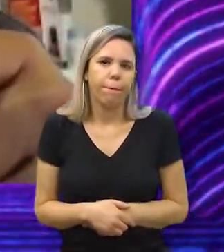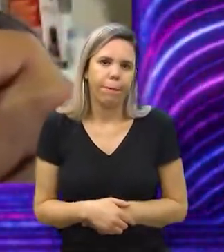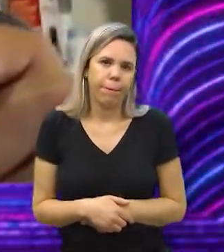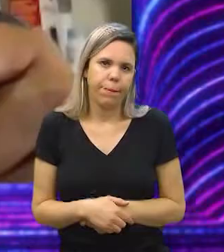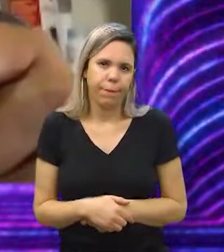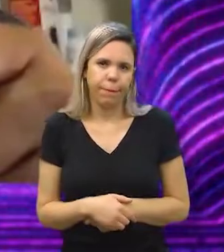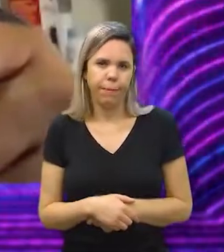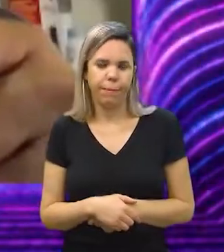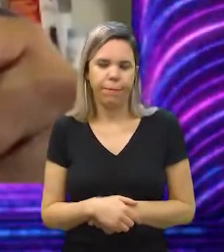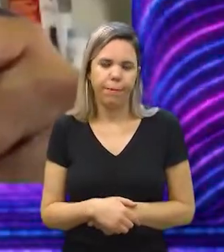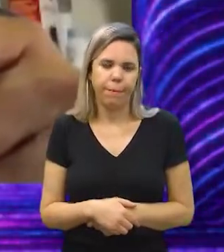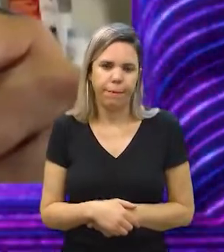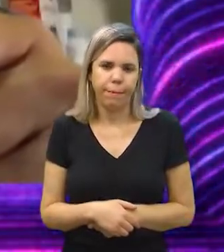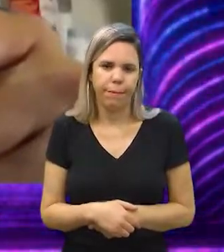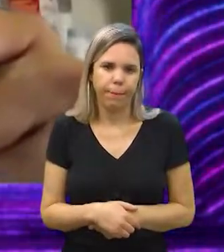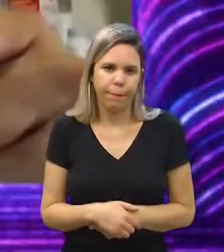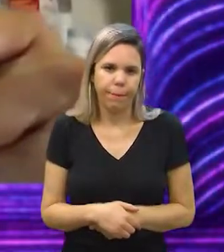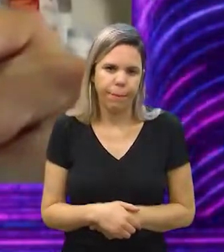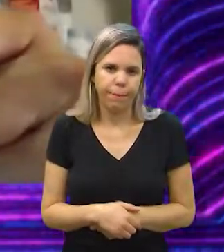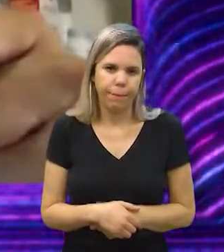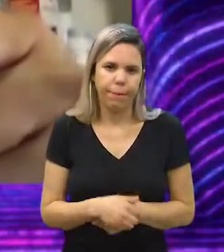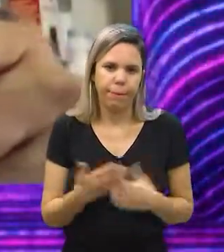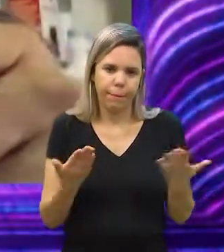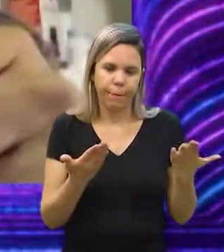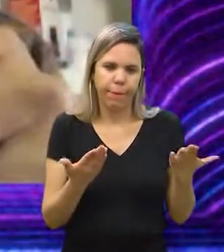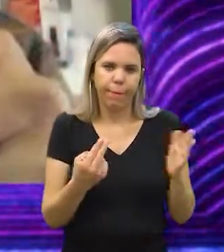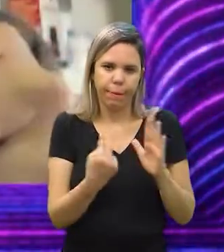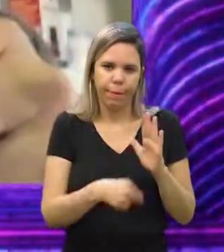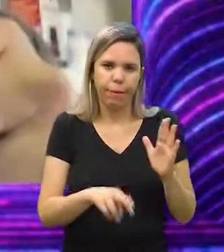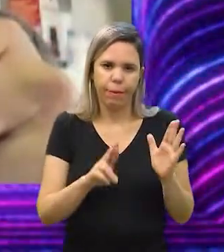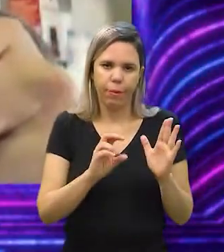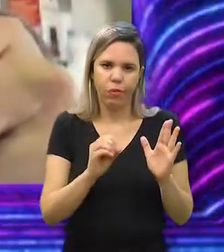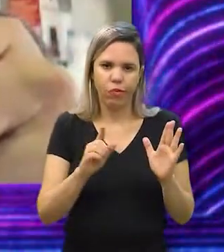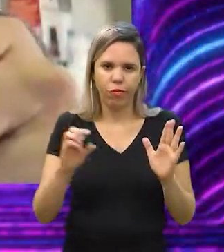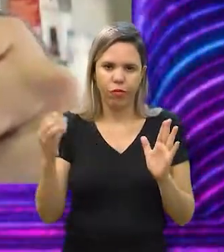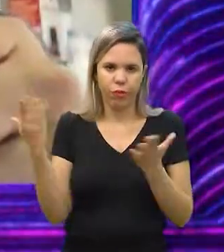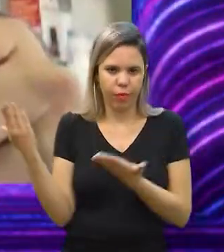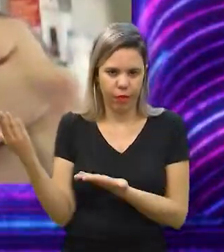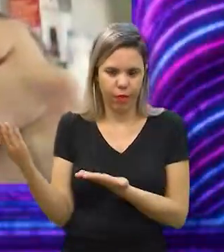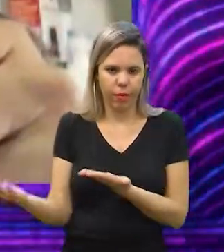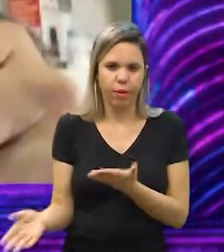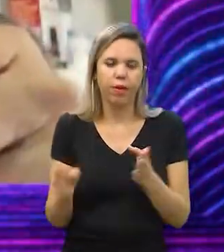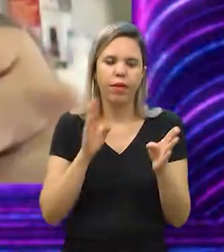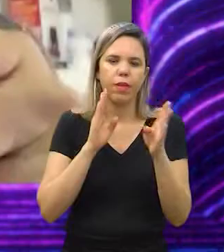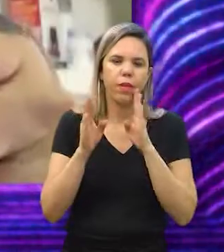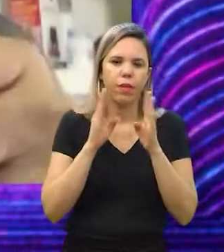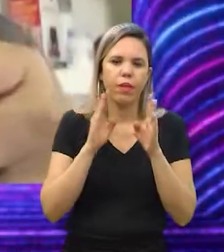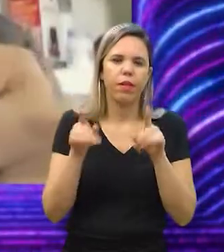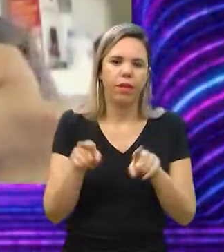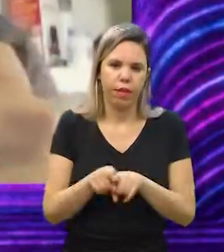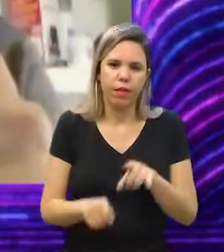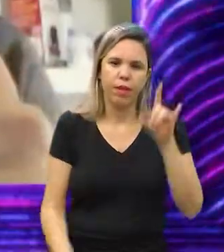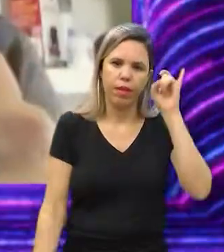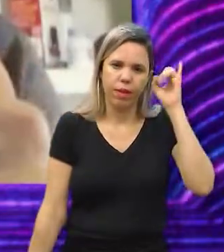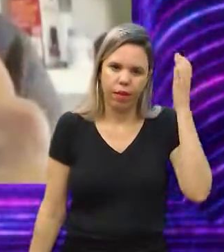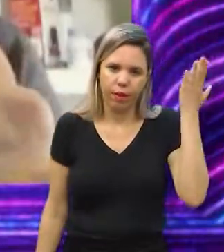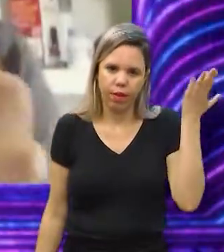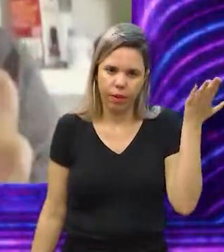é como um grimório, né? Meu nome é Rogério Coelho, eu estou lá no Facebook, também estou no